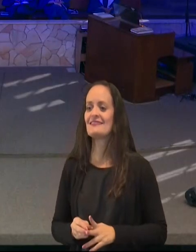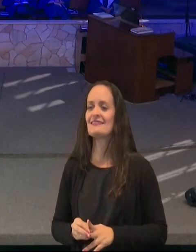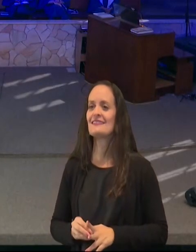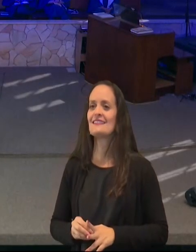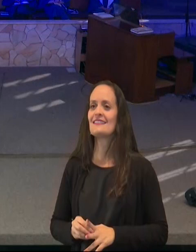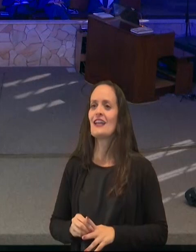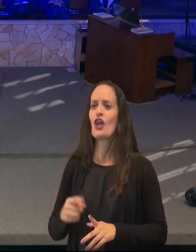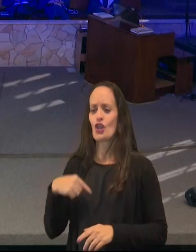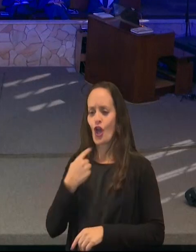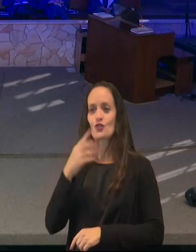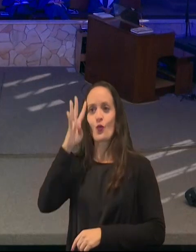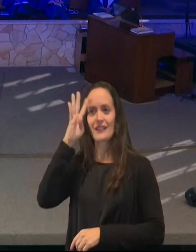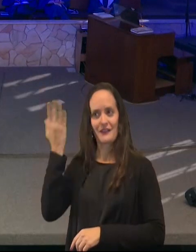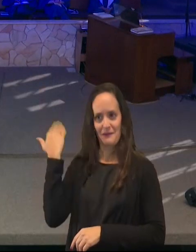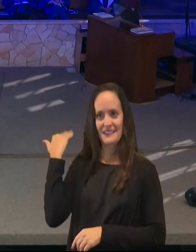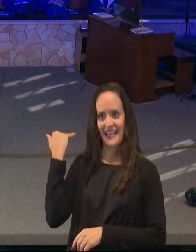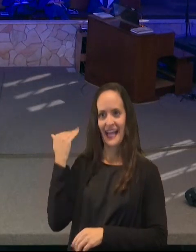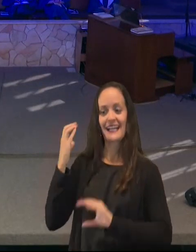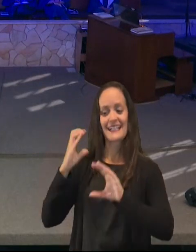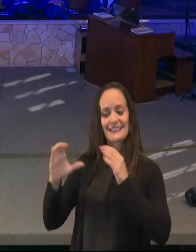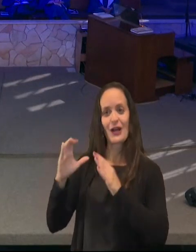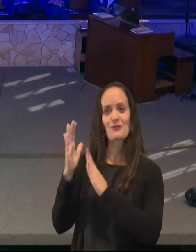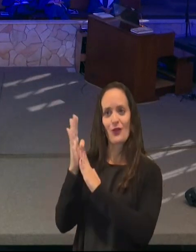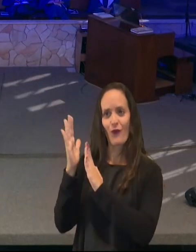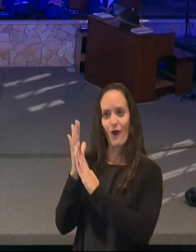ao Senhor e oramos ao Senhor quando cantamos também.